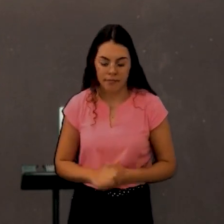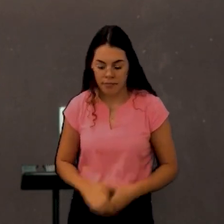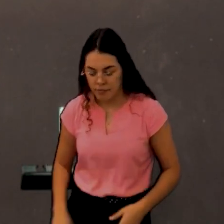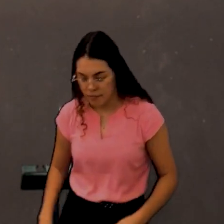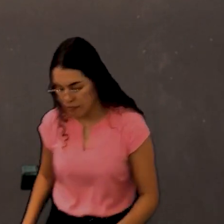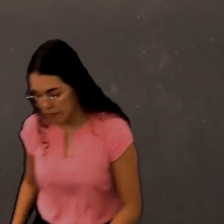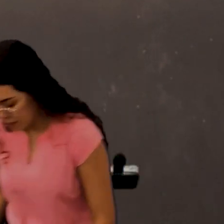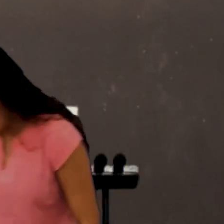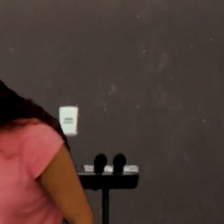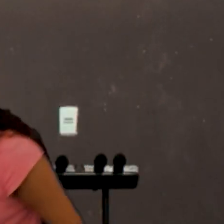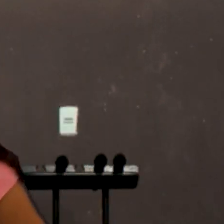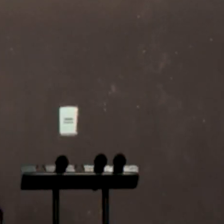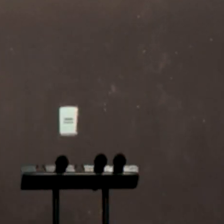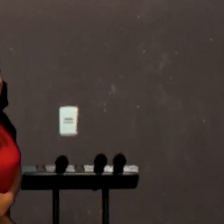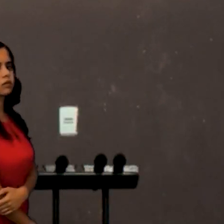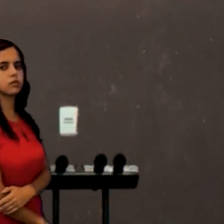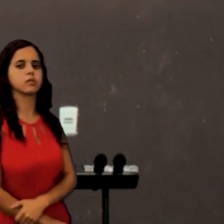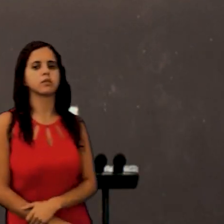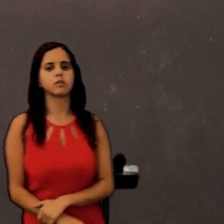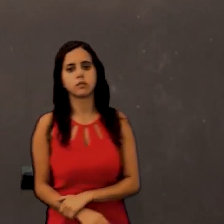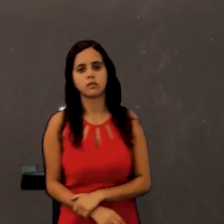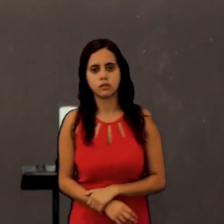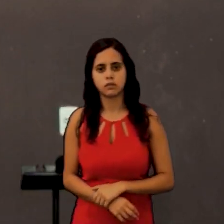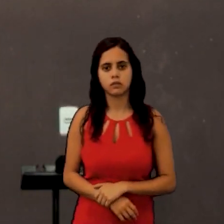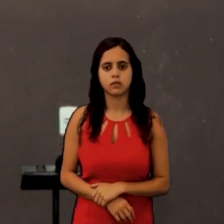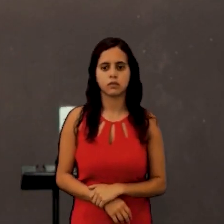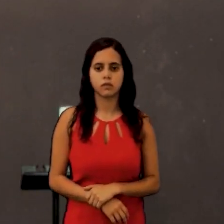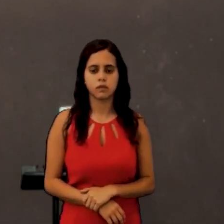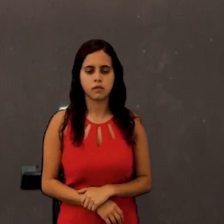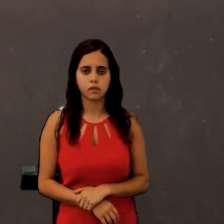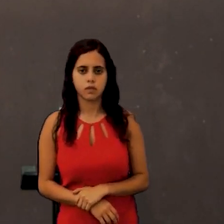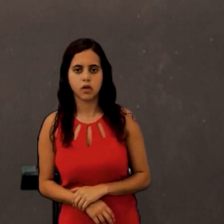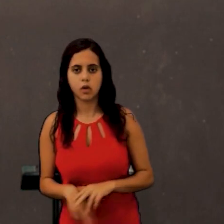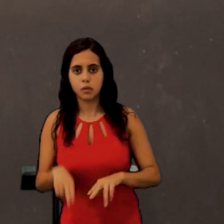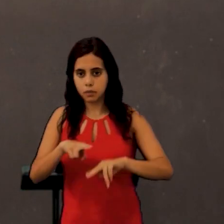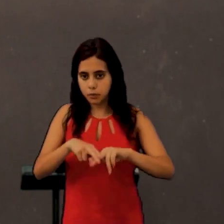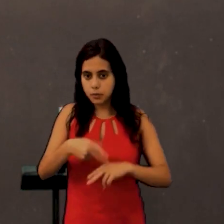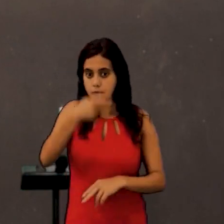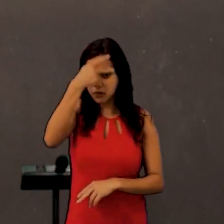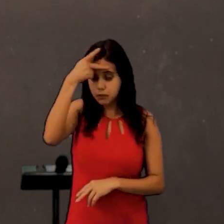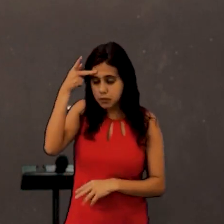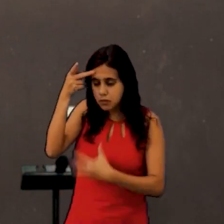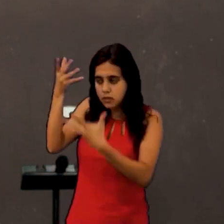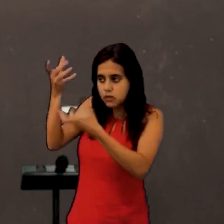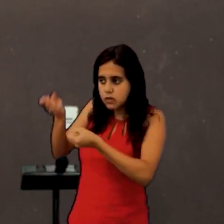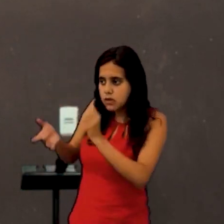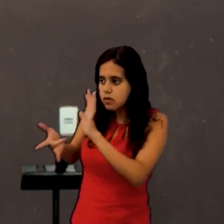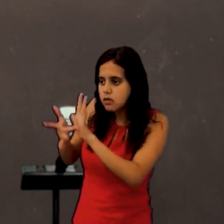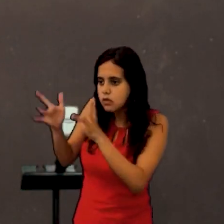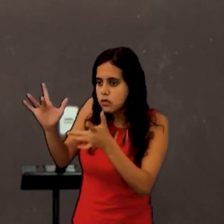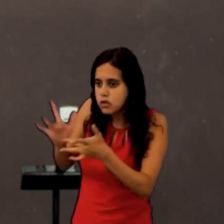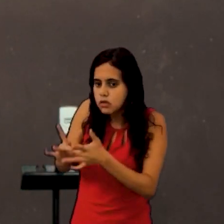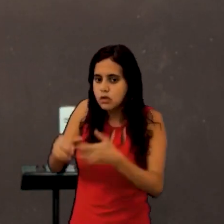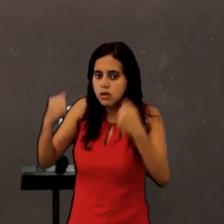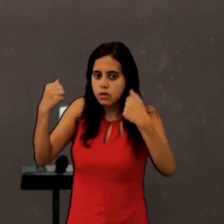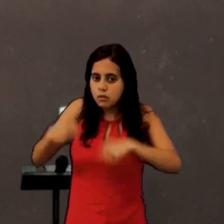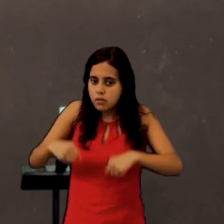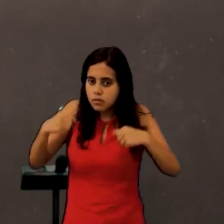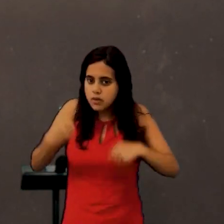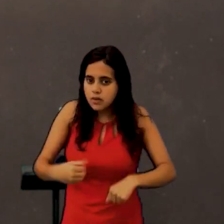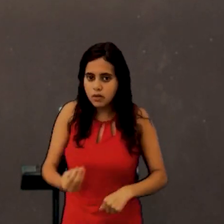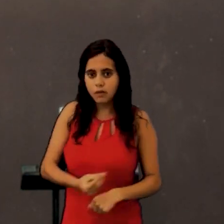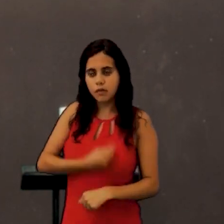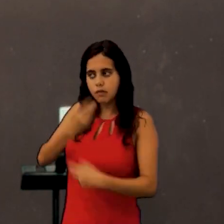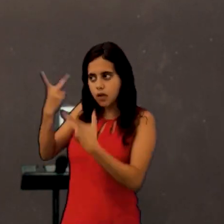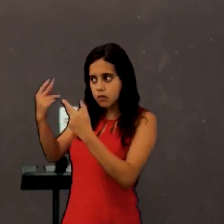Por isso, meus irmãos, aqueles que têm um estilo de vida cristão, não serão aceitos pelo mundo.